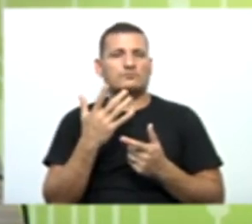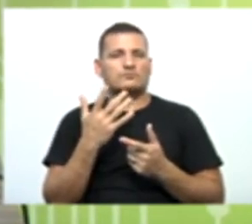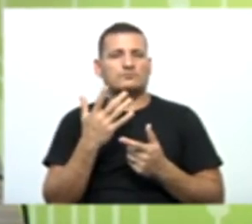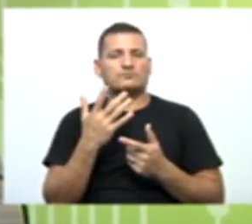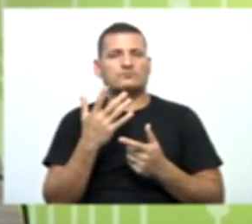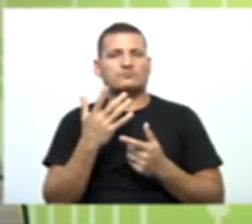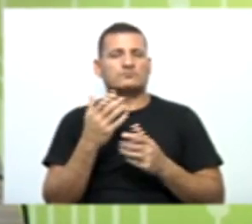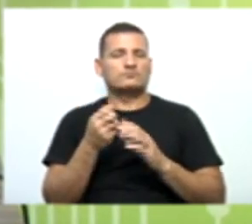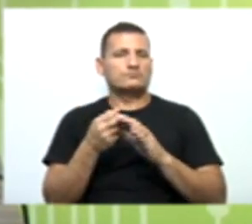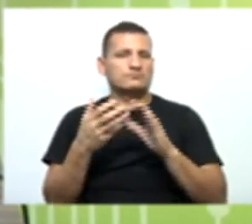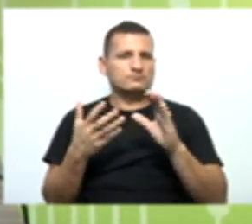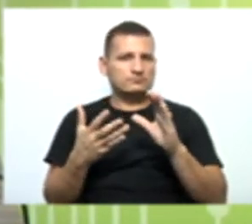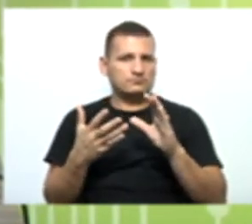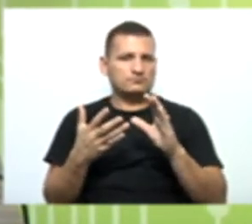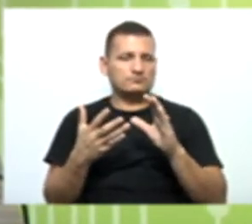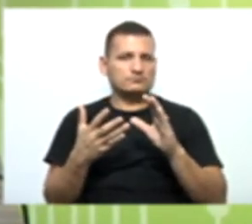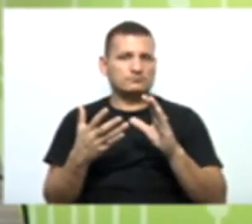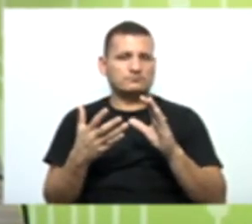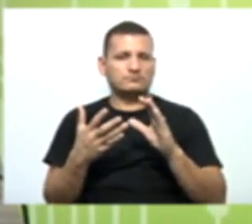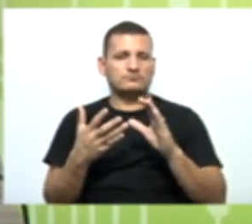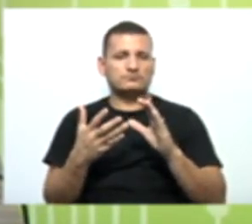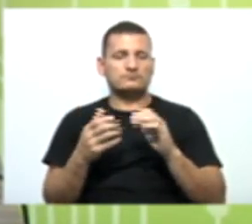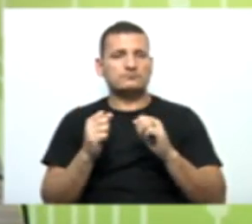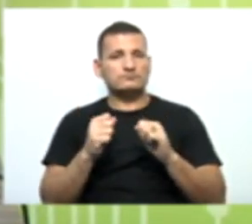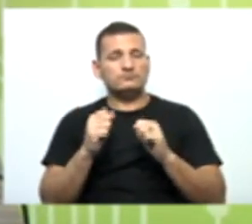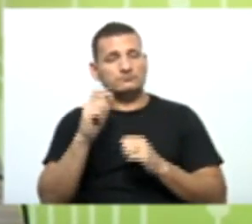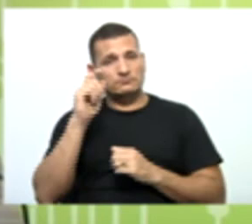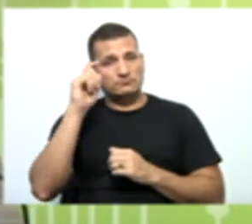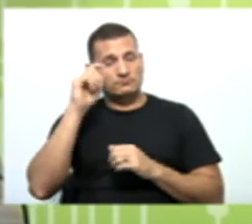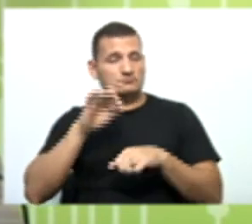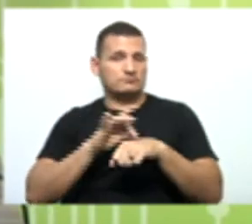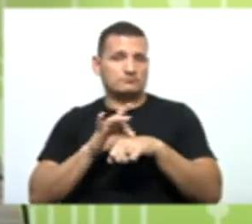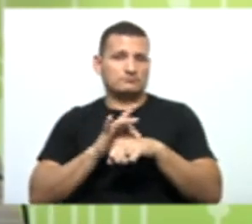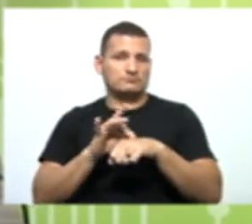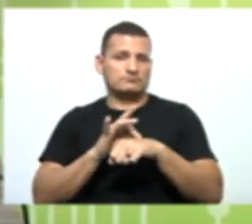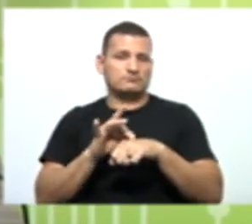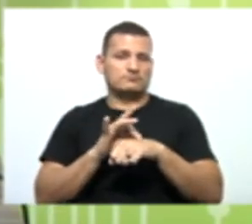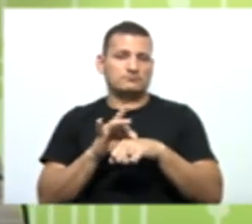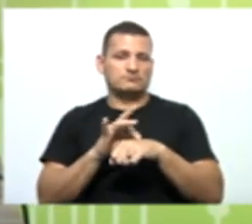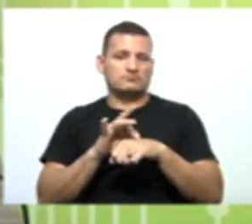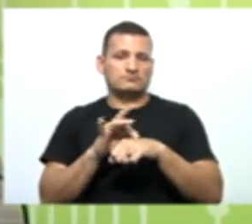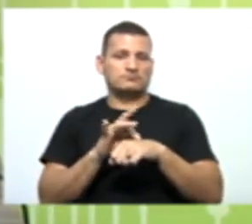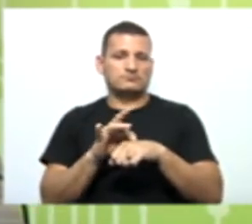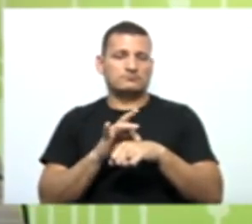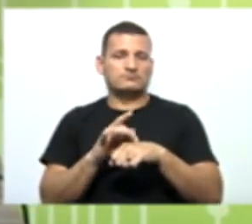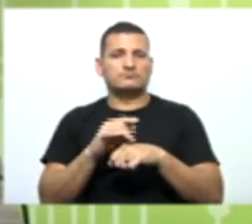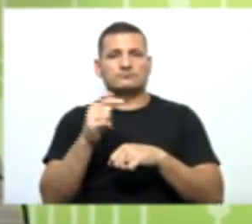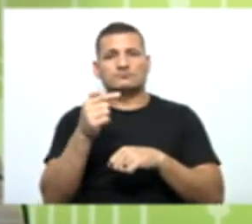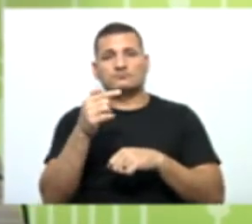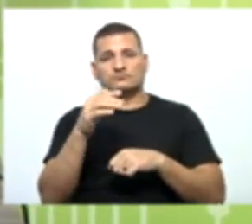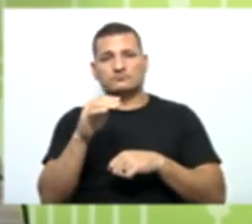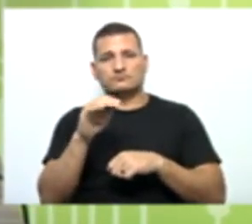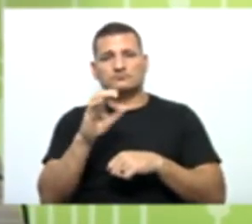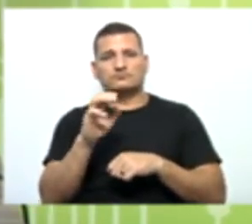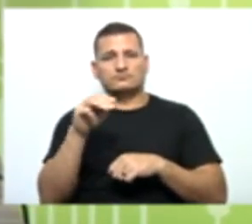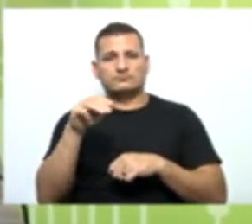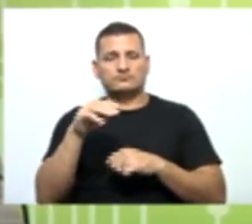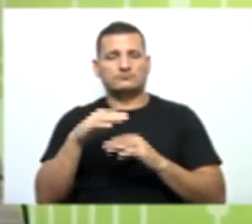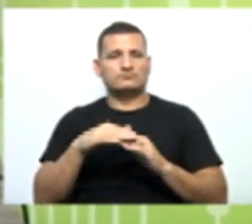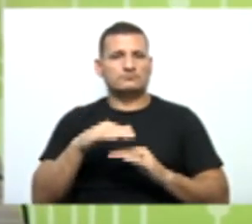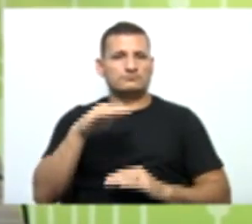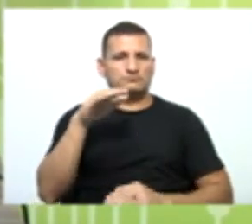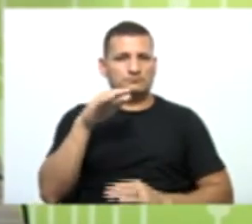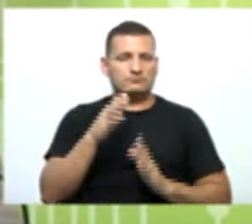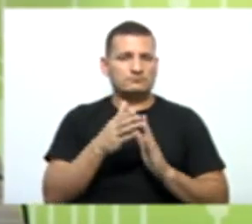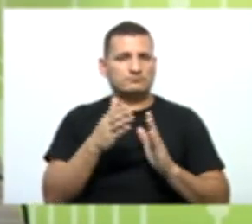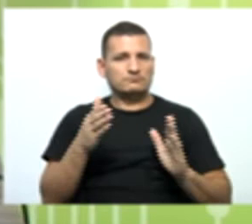estado dessa característica poderia ser preto. Ela poderia ter aqui 70 centímetros de comprimento,